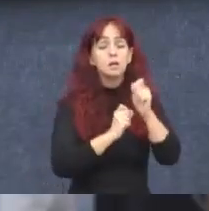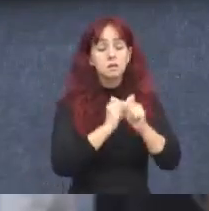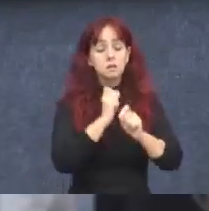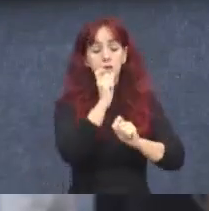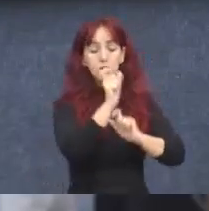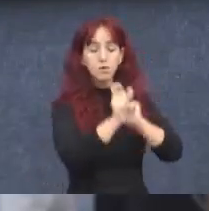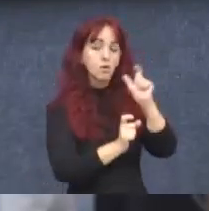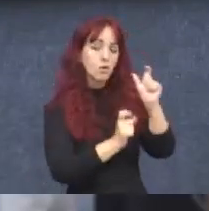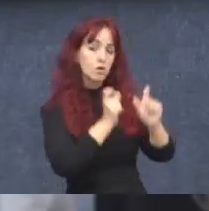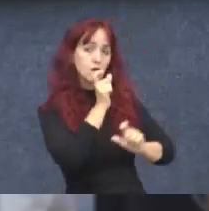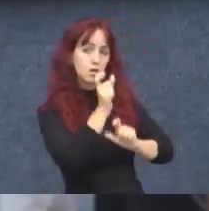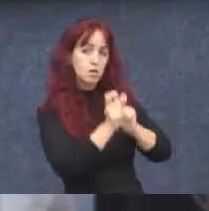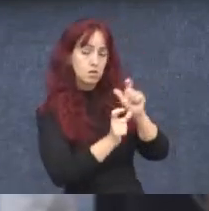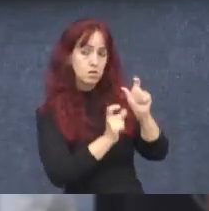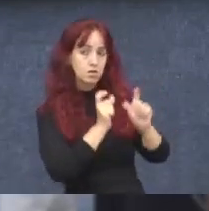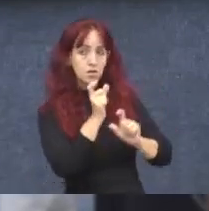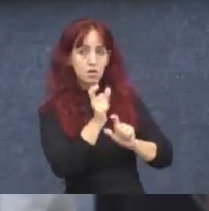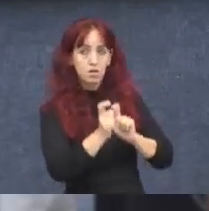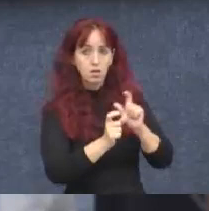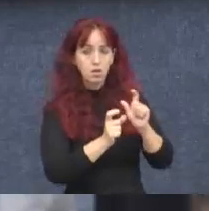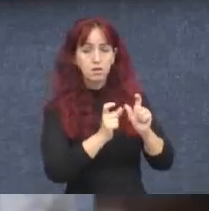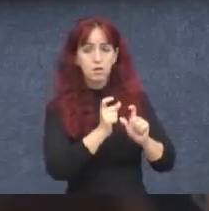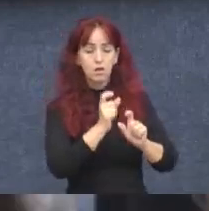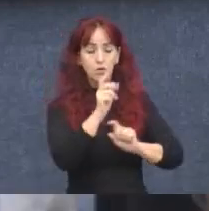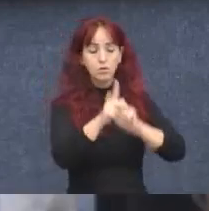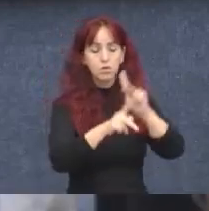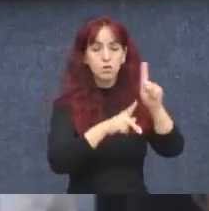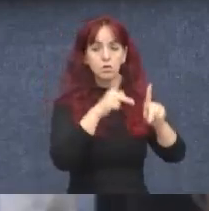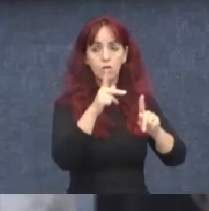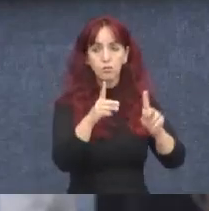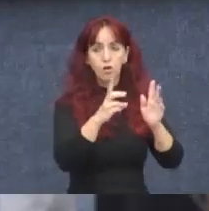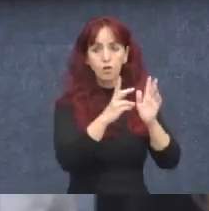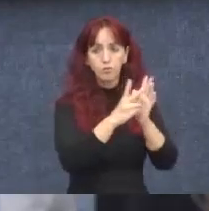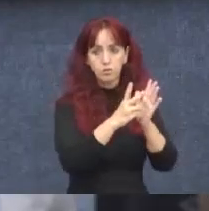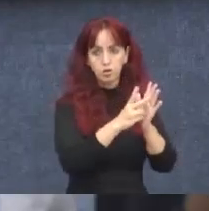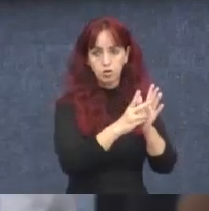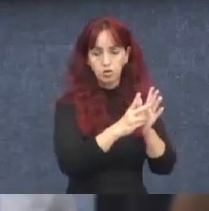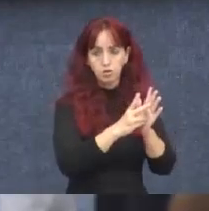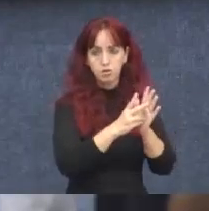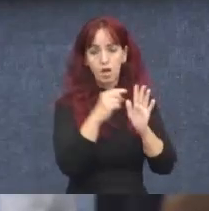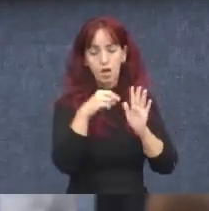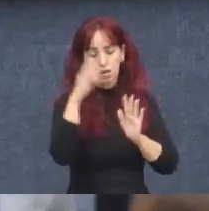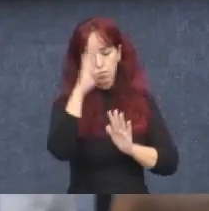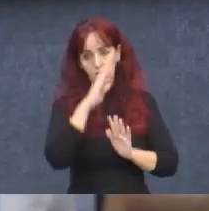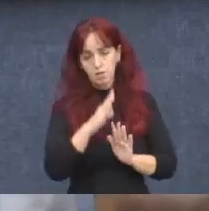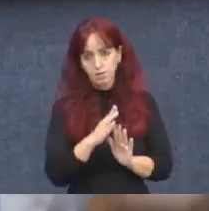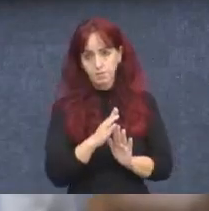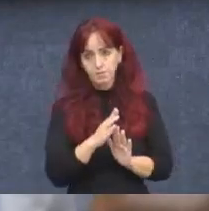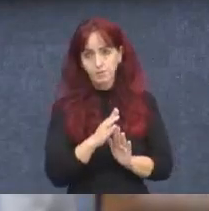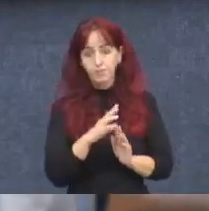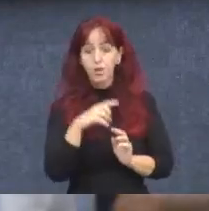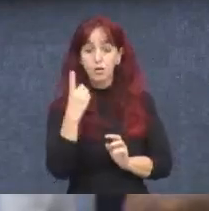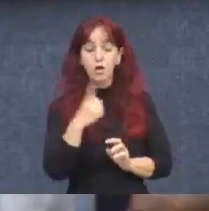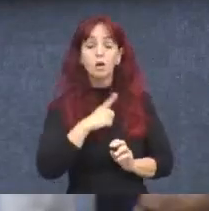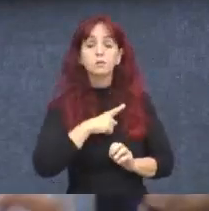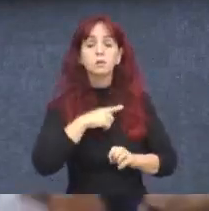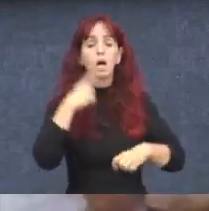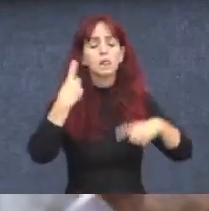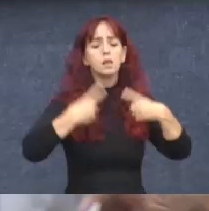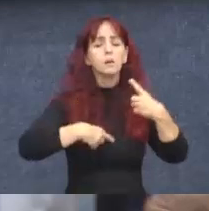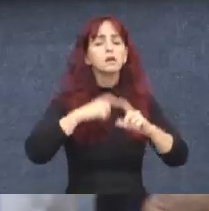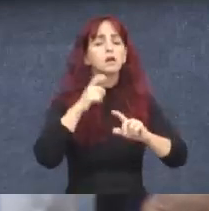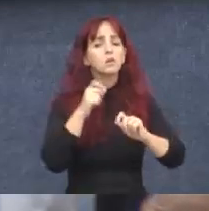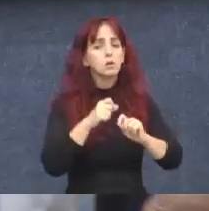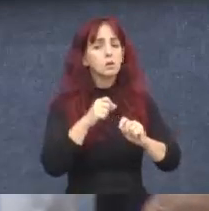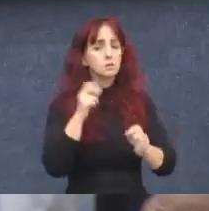humanitária que está acometendo o povo Yanomami no nosso país. Nós estamos debatendo um